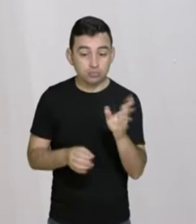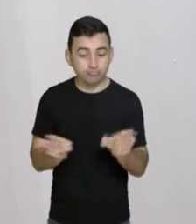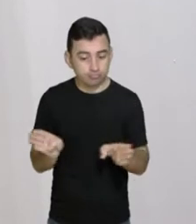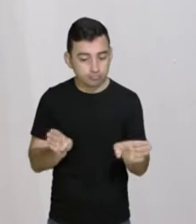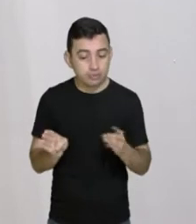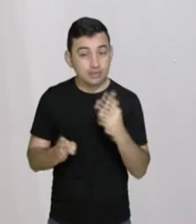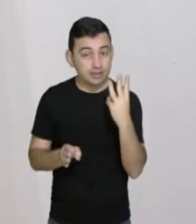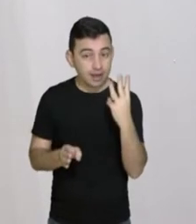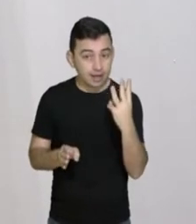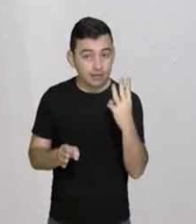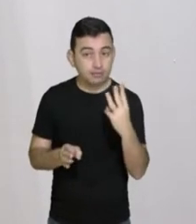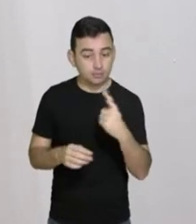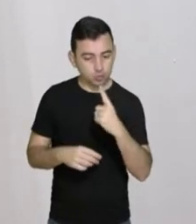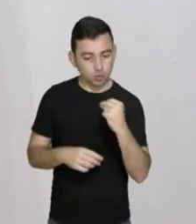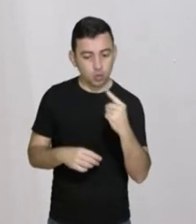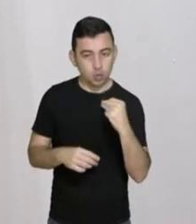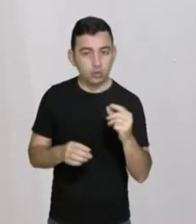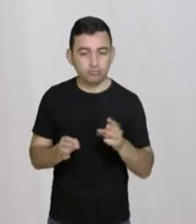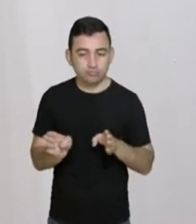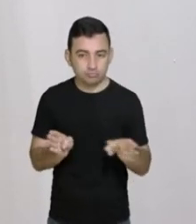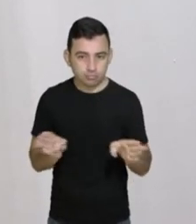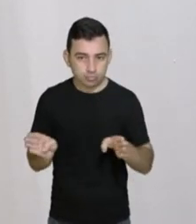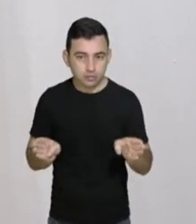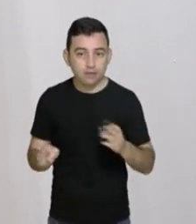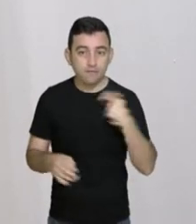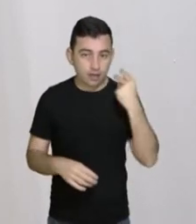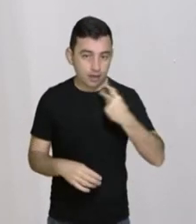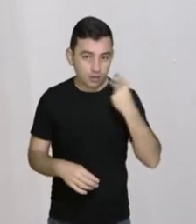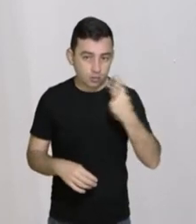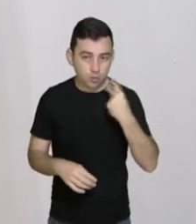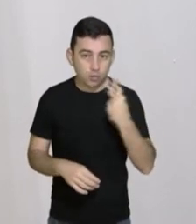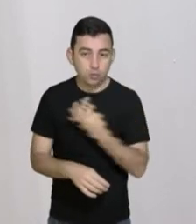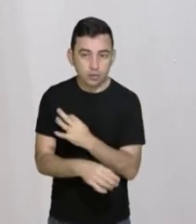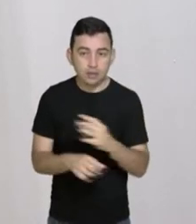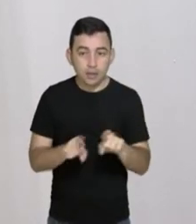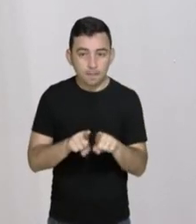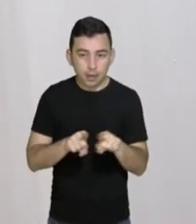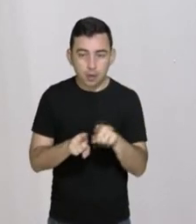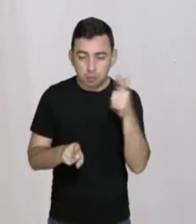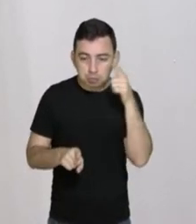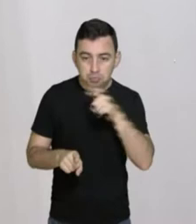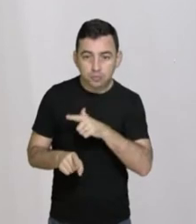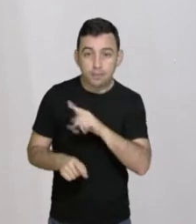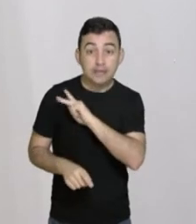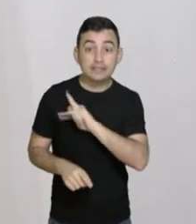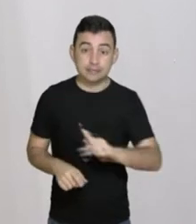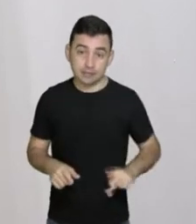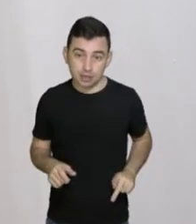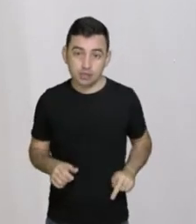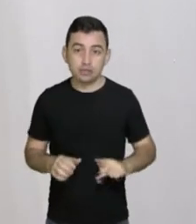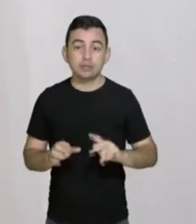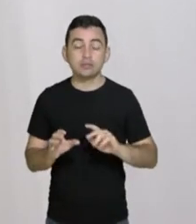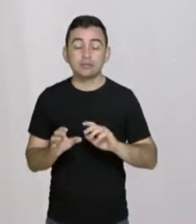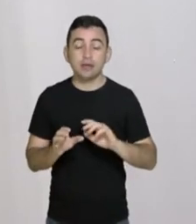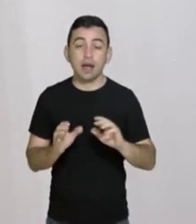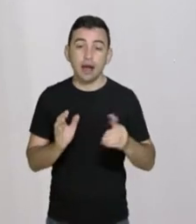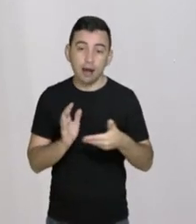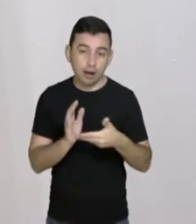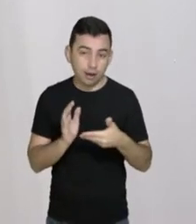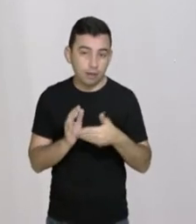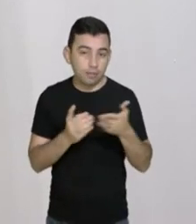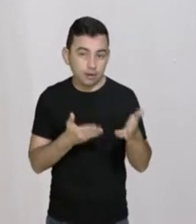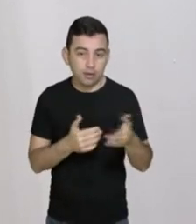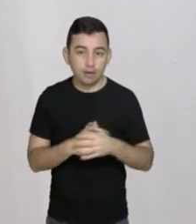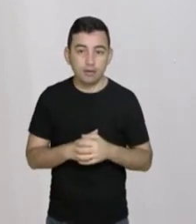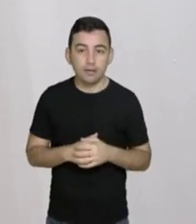3 mandatos como vereador de Tubarão. Em 2 oportunidades, fui presidente da Câmara. Cito aqui